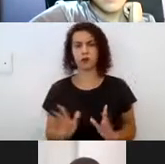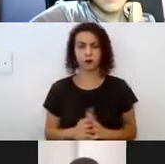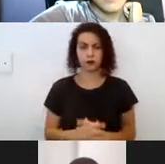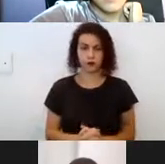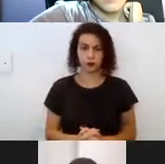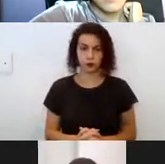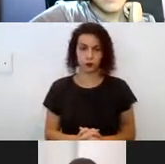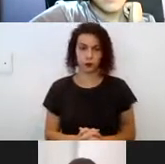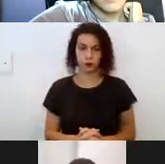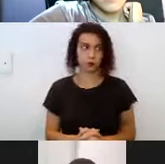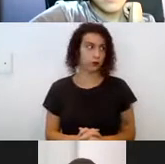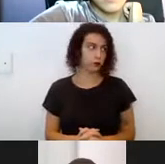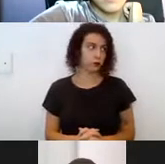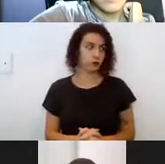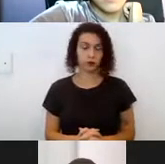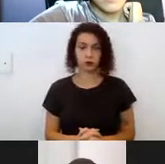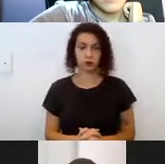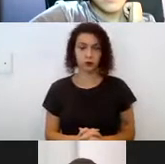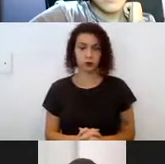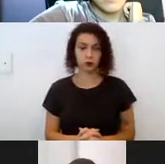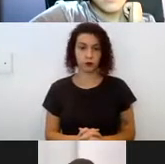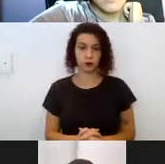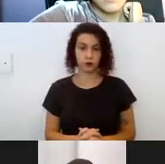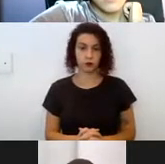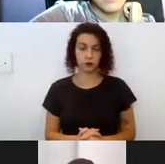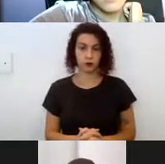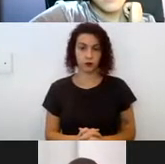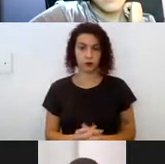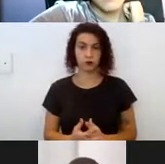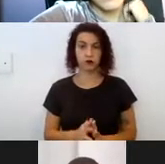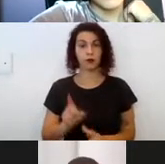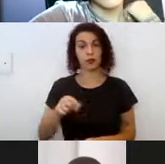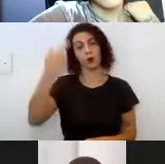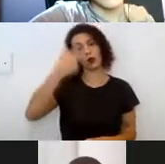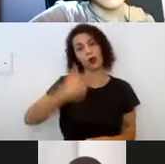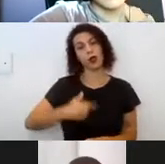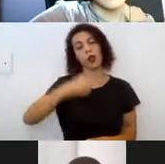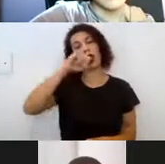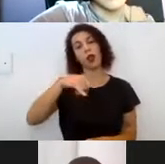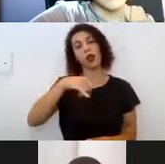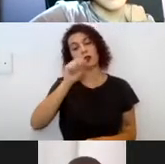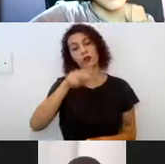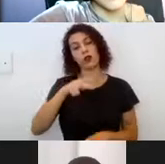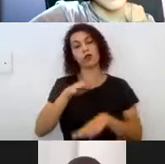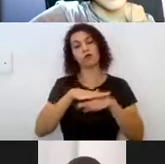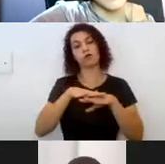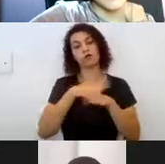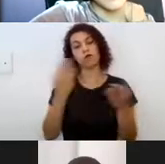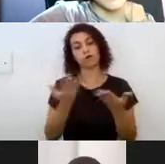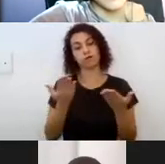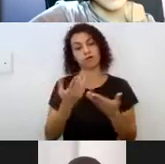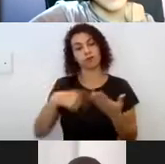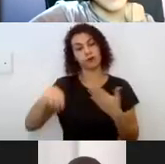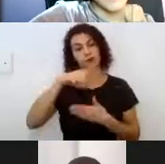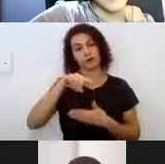é e essa é a janta que vai conversar com vocês hoje Oi e